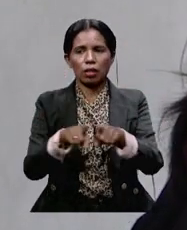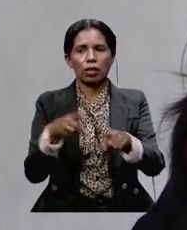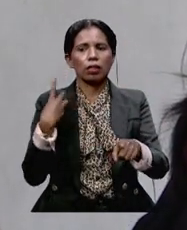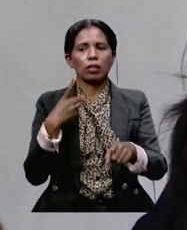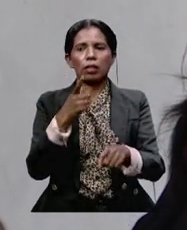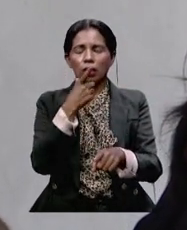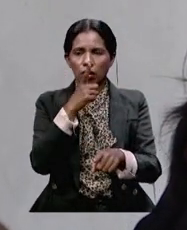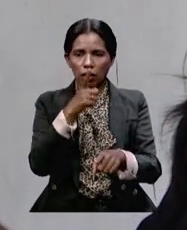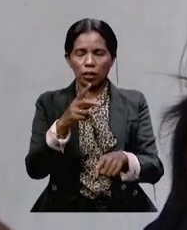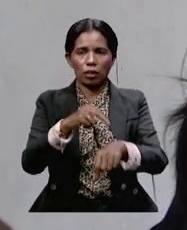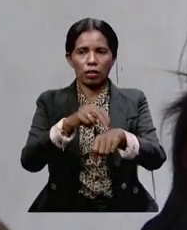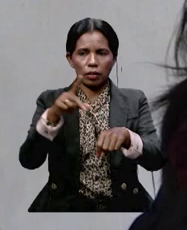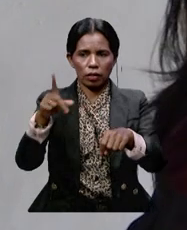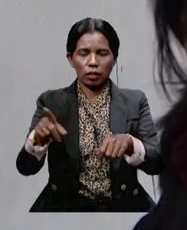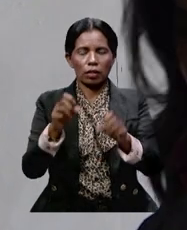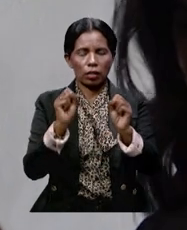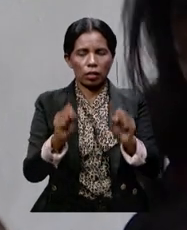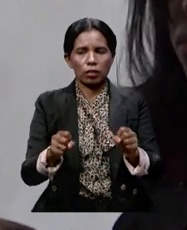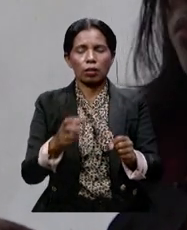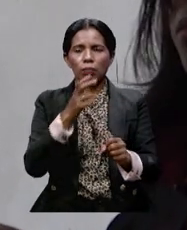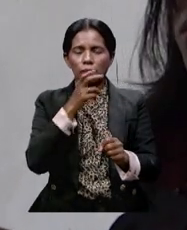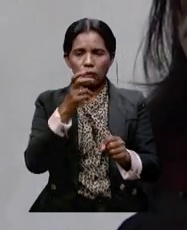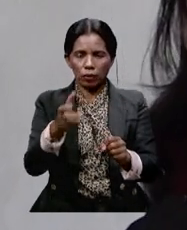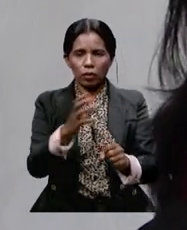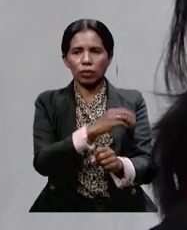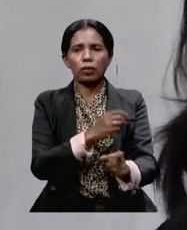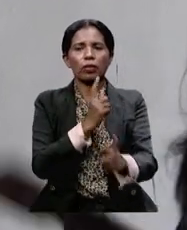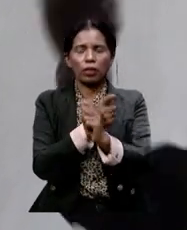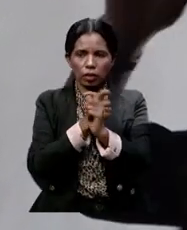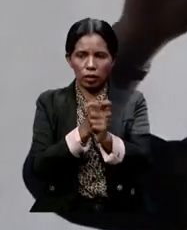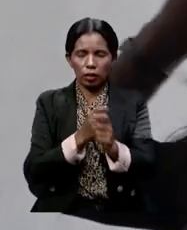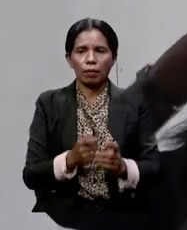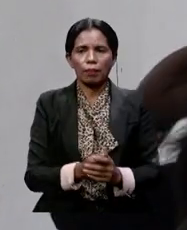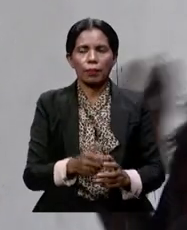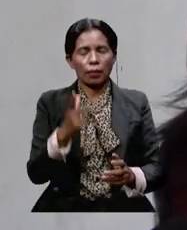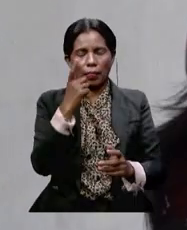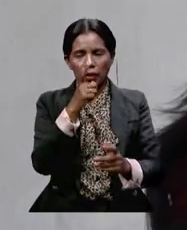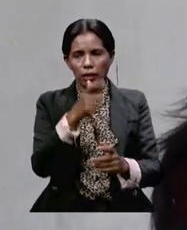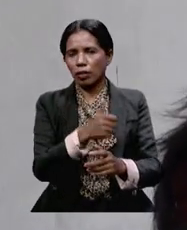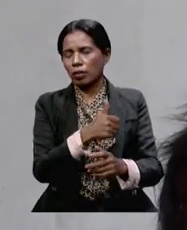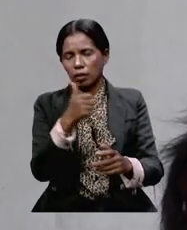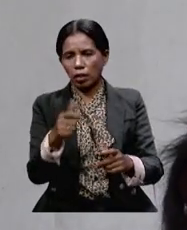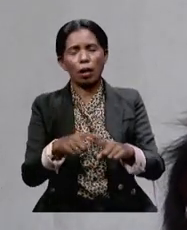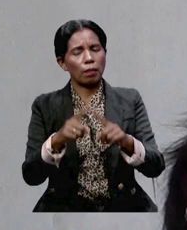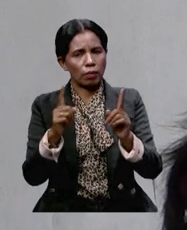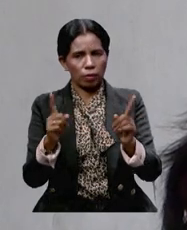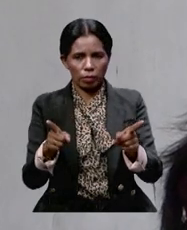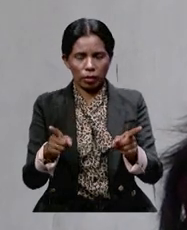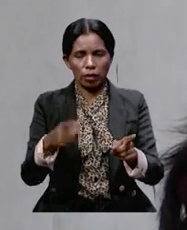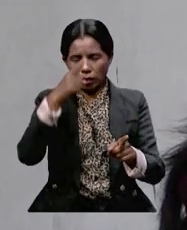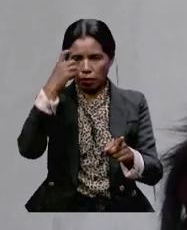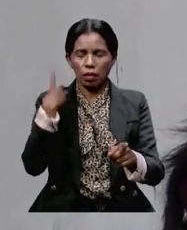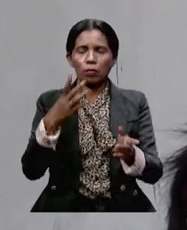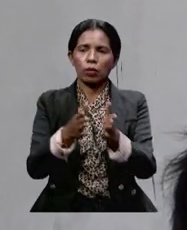Itania Nacional, para além do português, tetungos. E a língua selo, como é bem, também cá, a